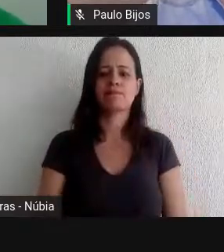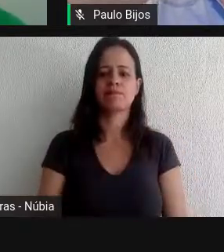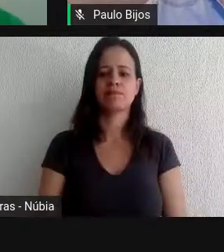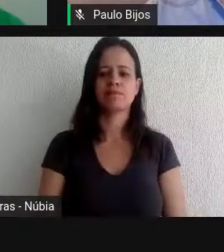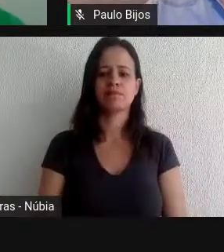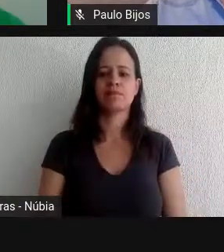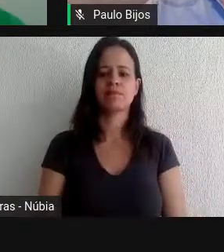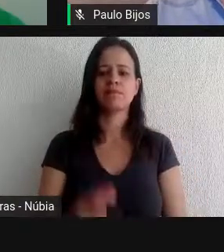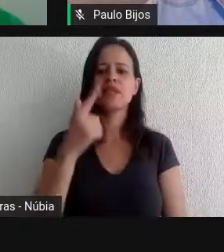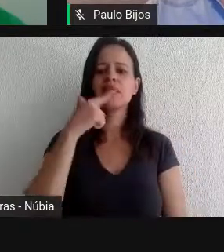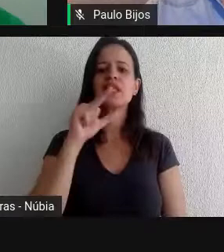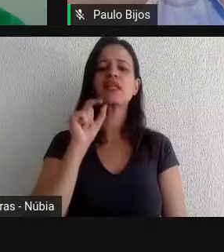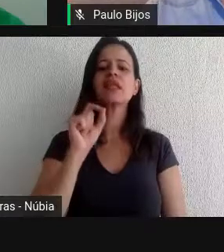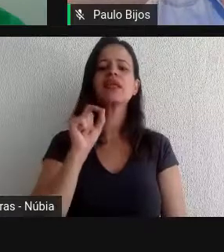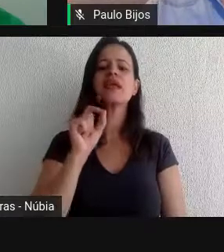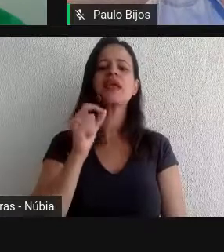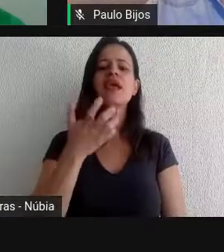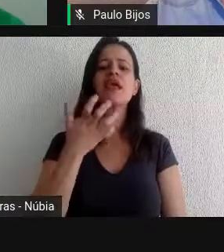Quem gostaria de responder?